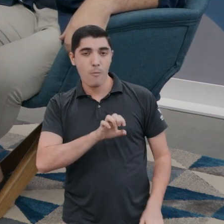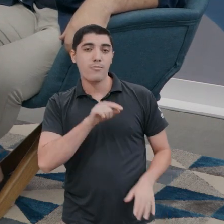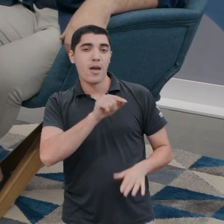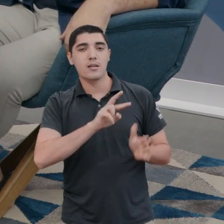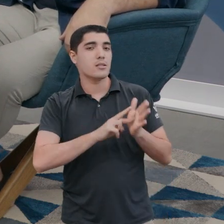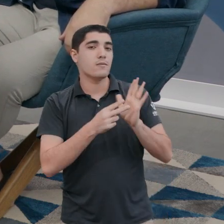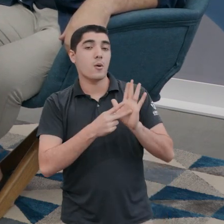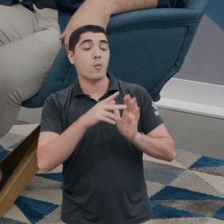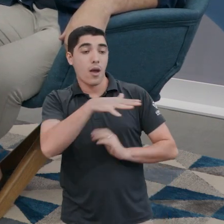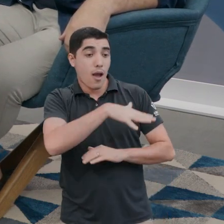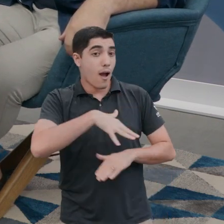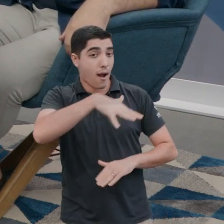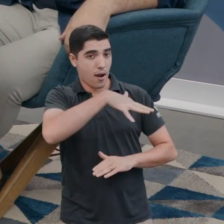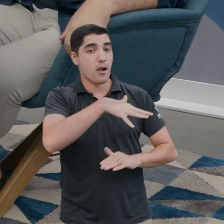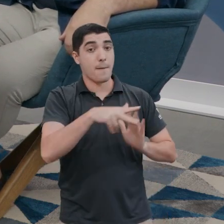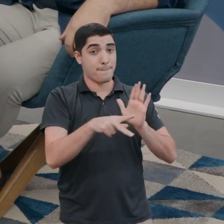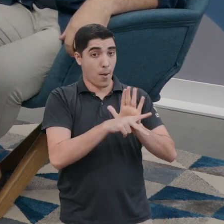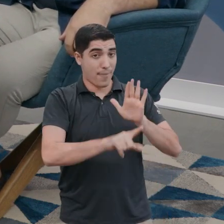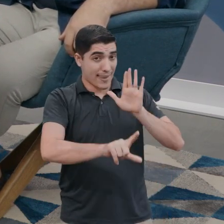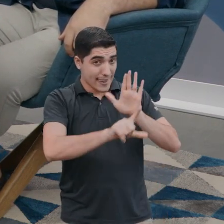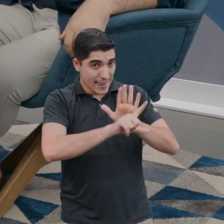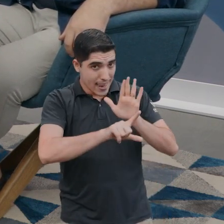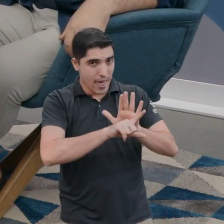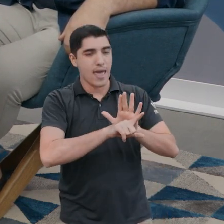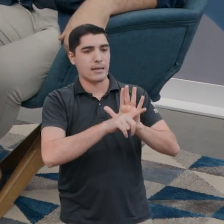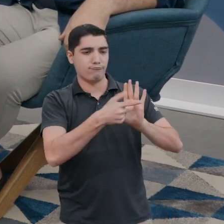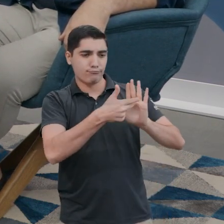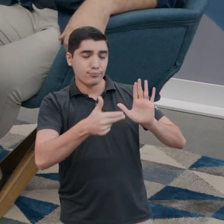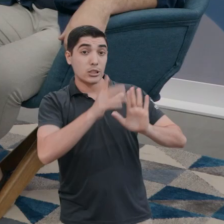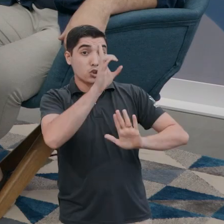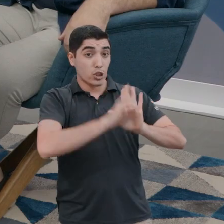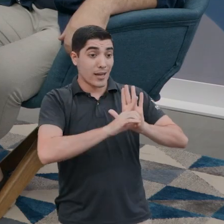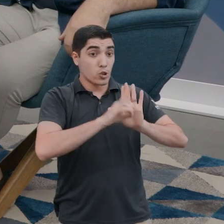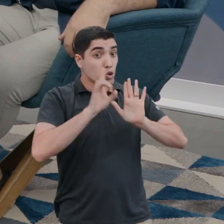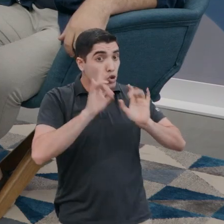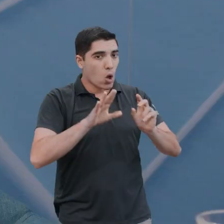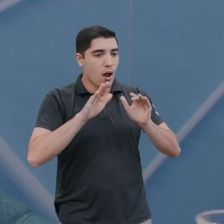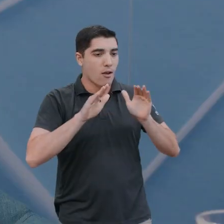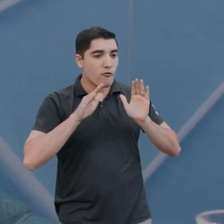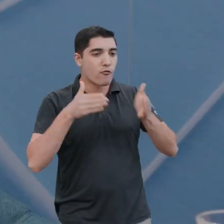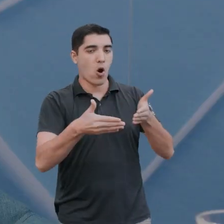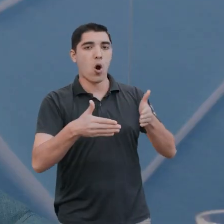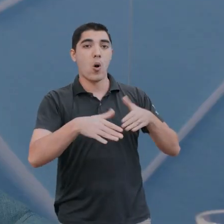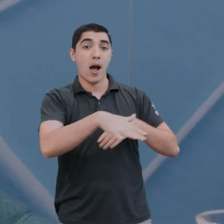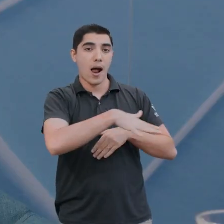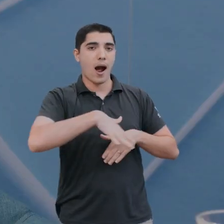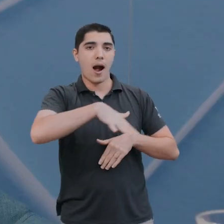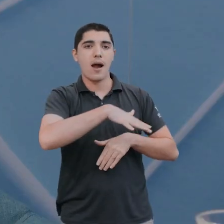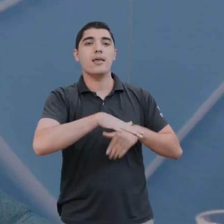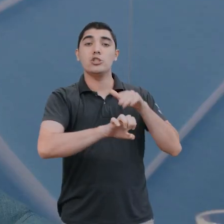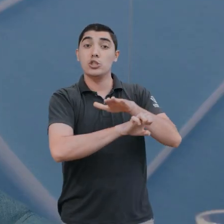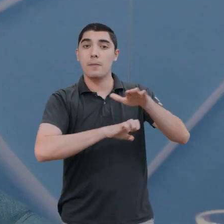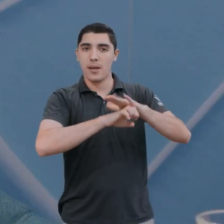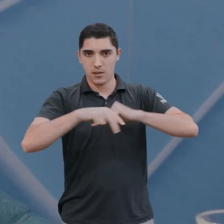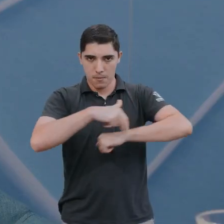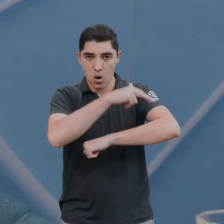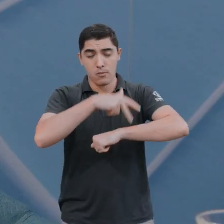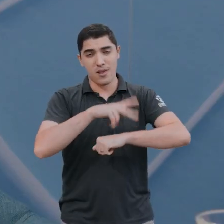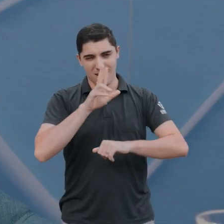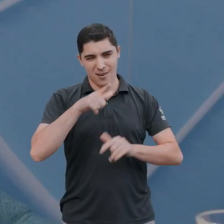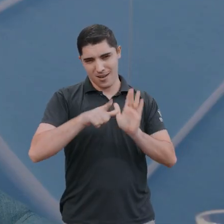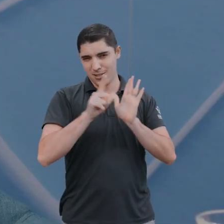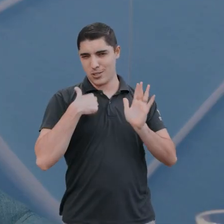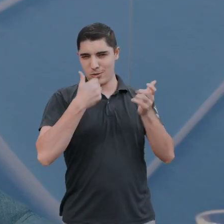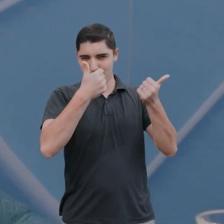de jurídica, de legislação vinculada apenas à indústria da moda. Como eu tinha mencionado, no Brasil nós não temos